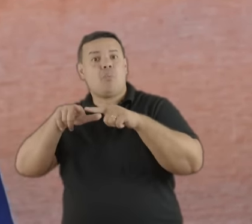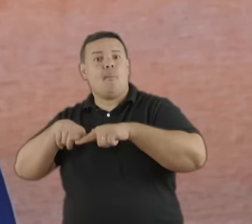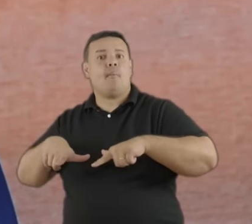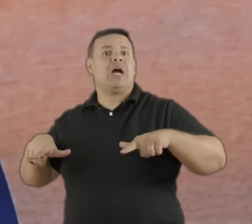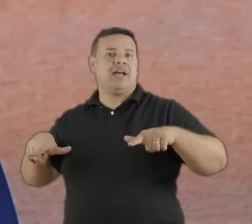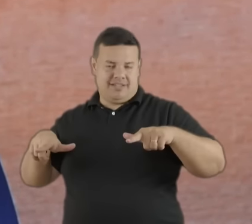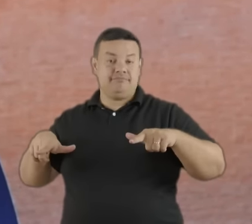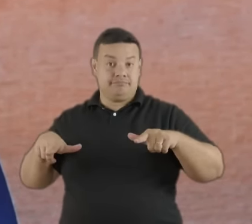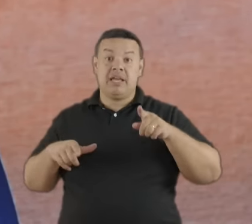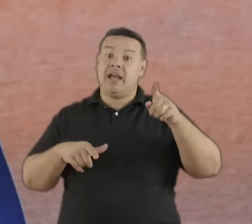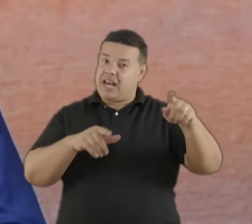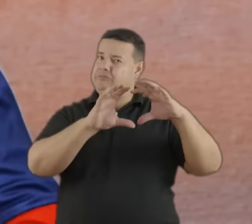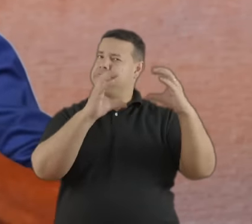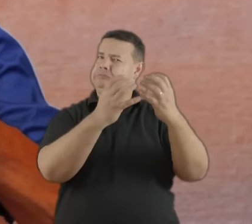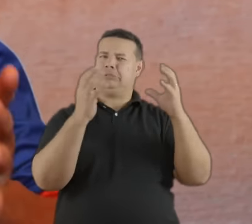época.